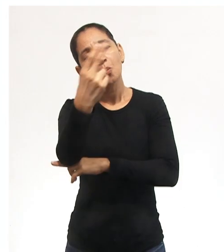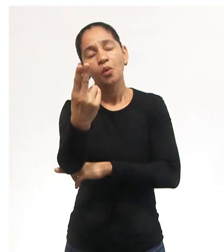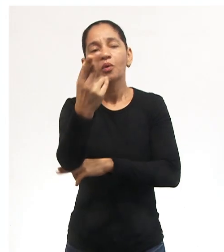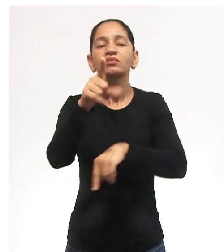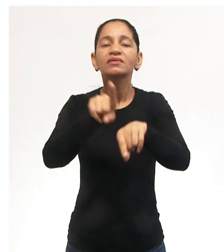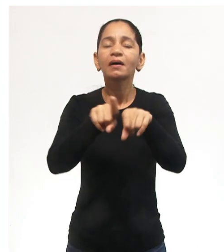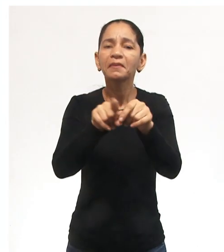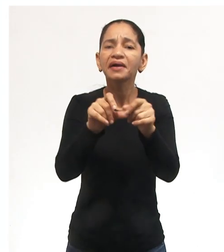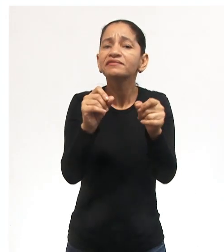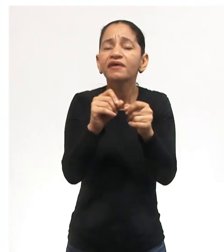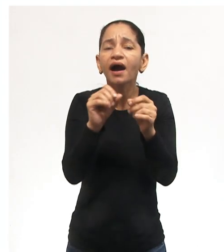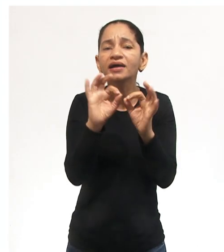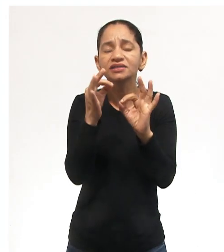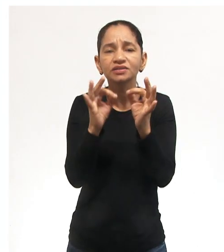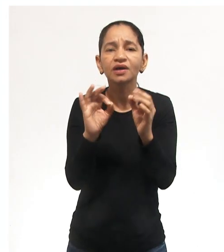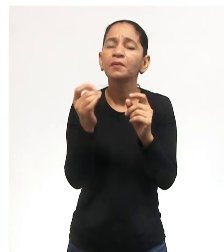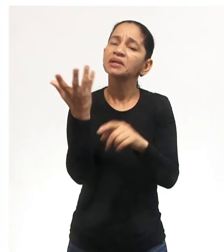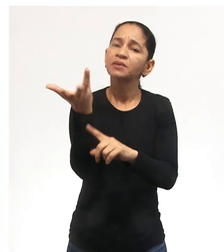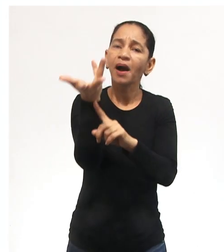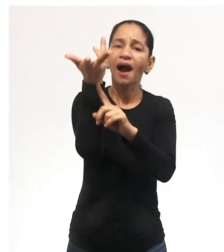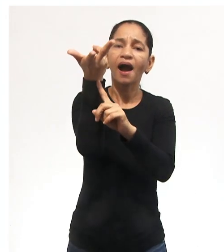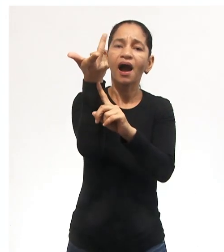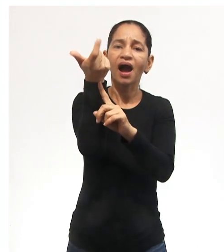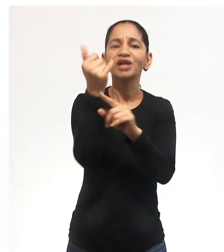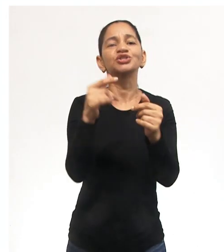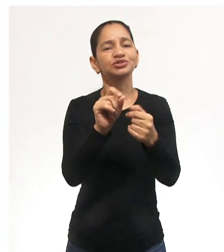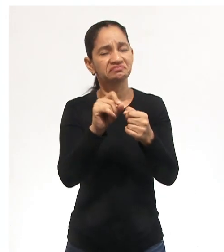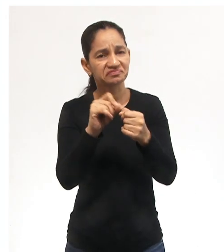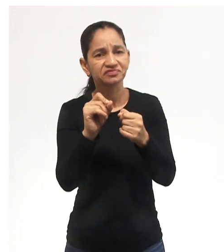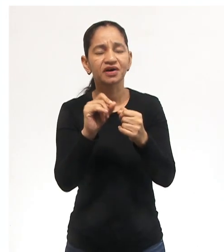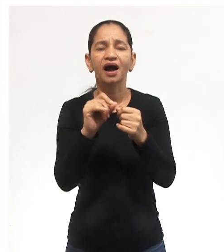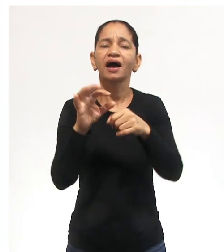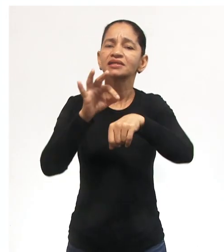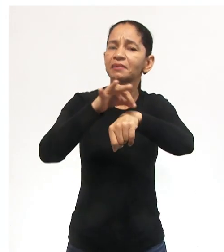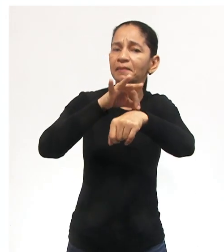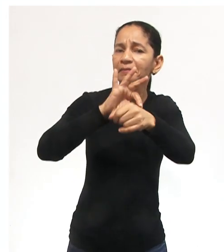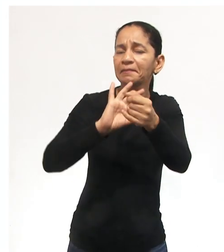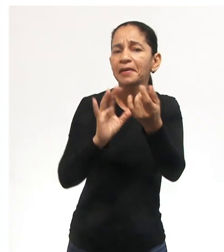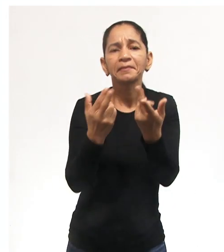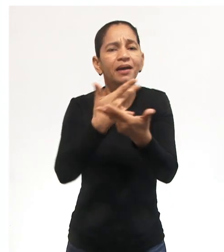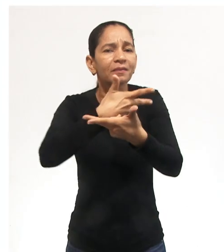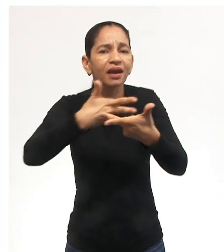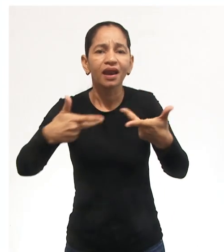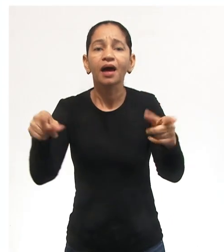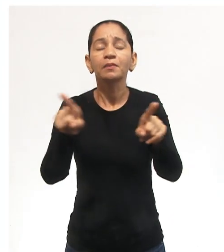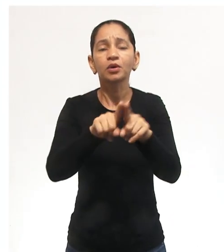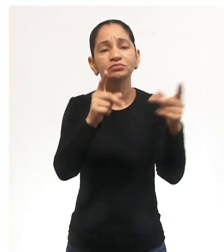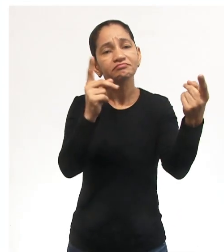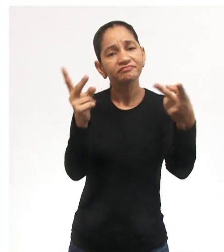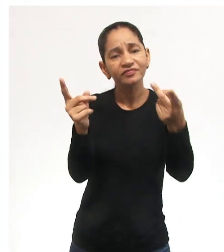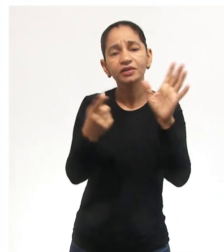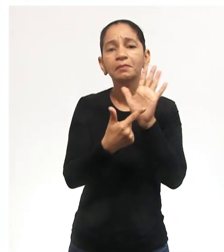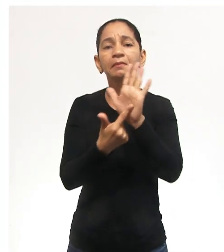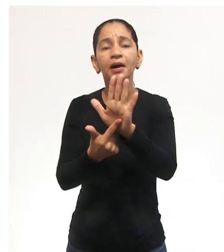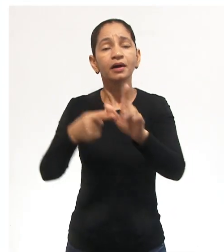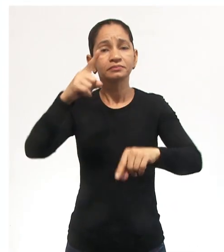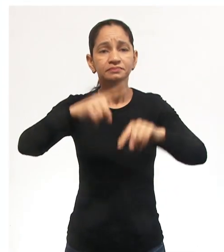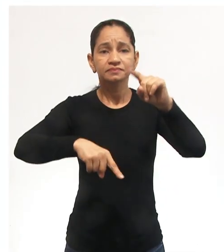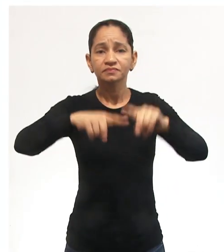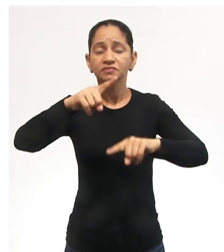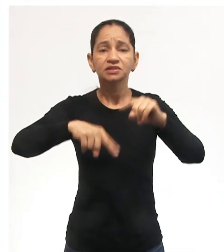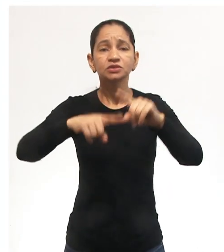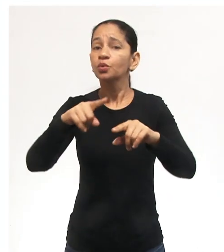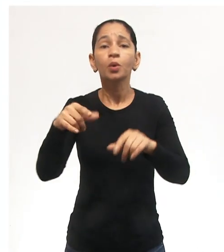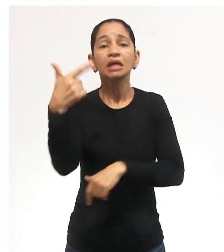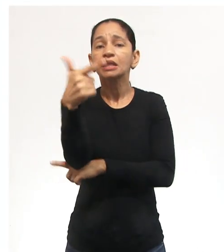em casa e vende lá na Elo, que é outra plataforma, ou Shopee, como um vendedor informal.